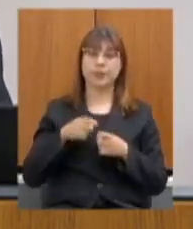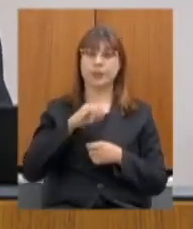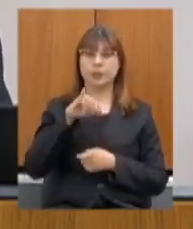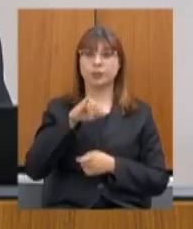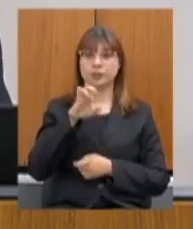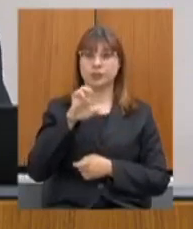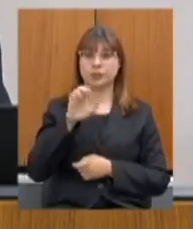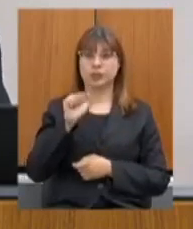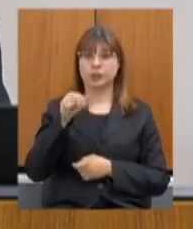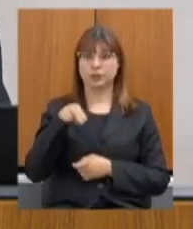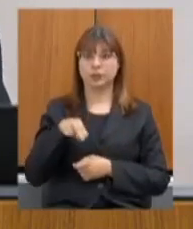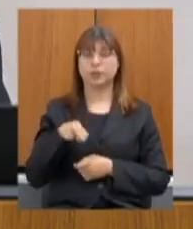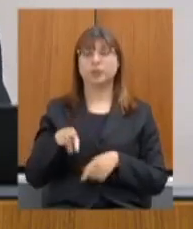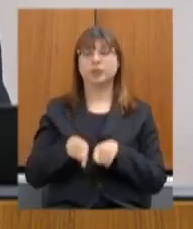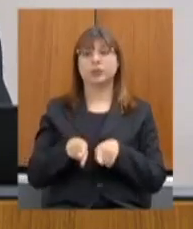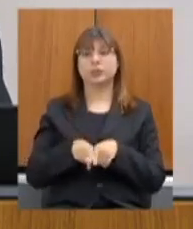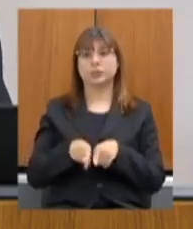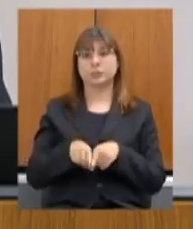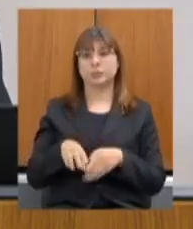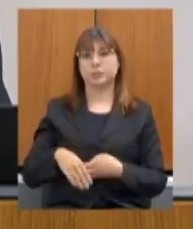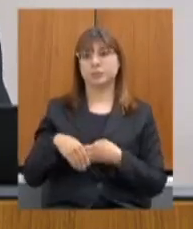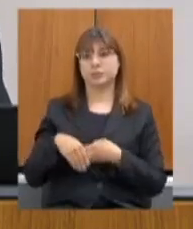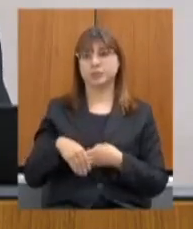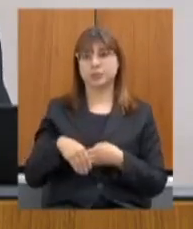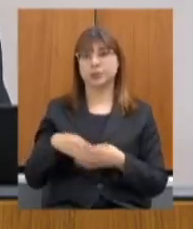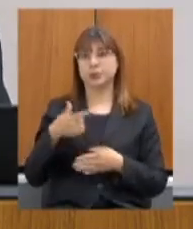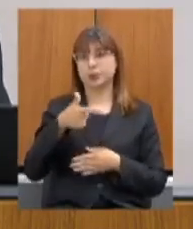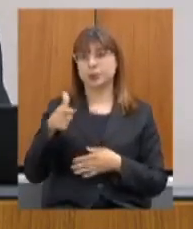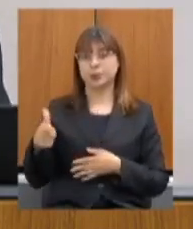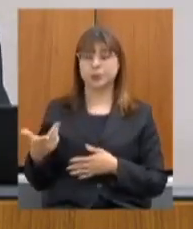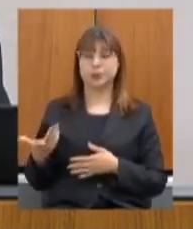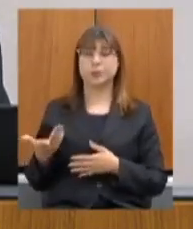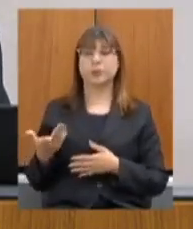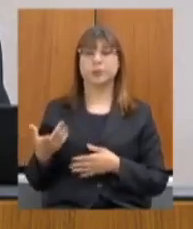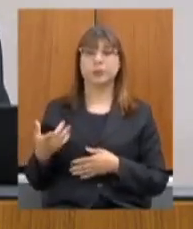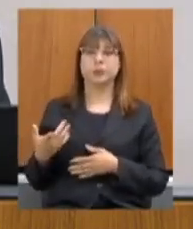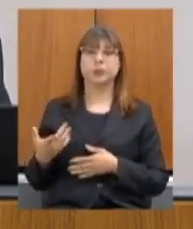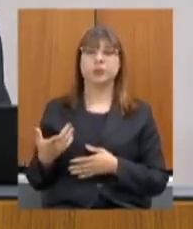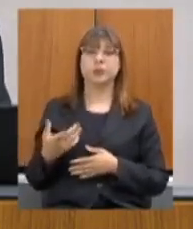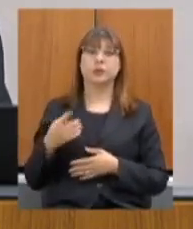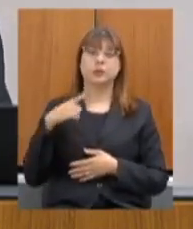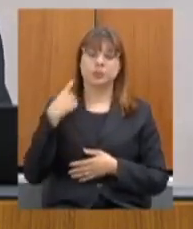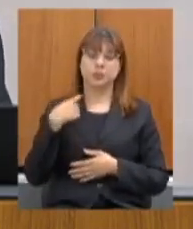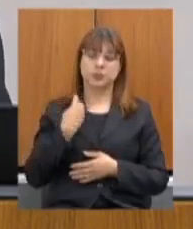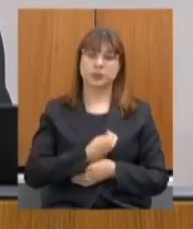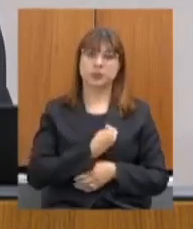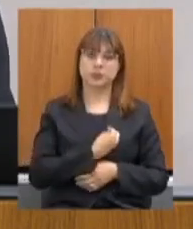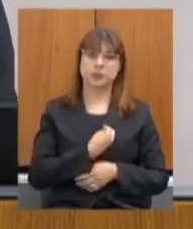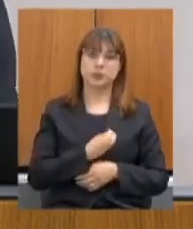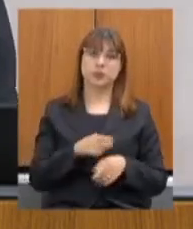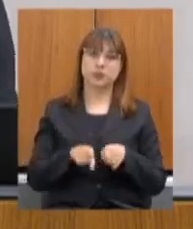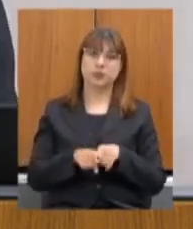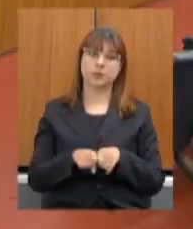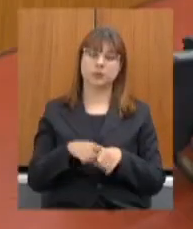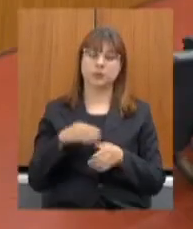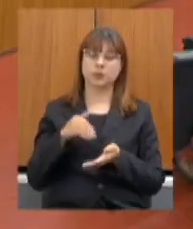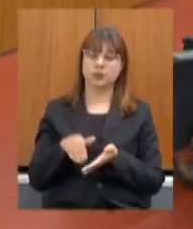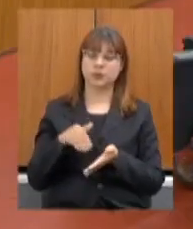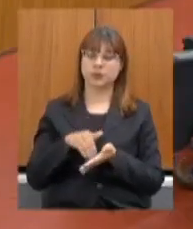cumprimento os demais colegas deputados que se encontram aqui presentes, cumprimento o secretário Igor Eto,